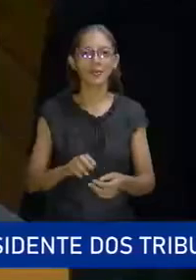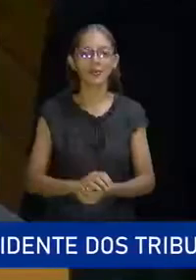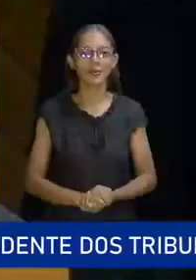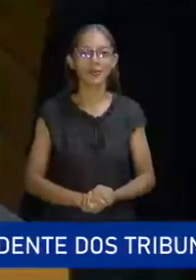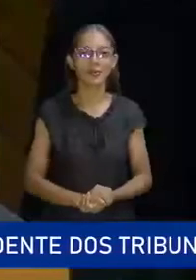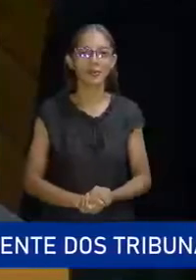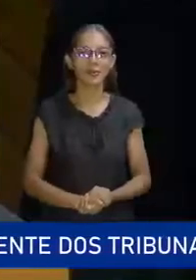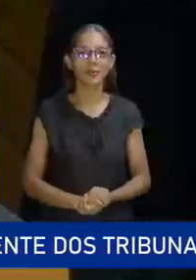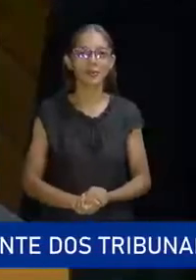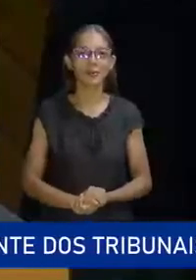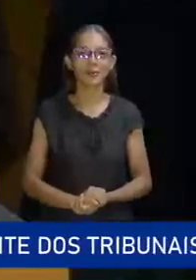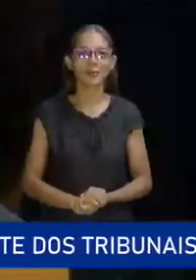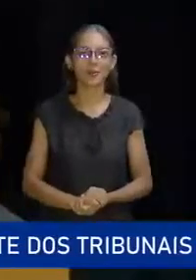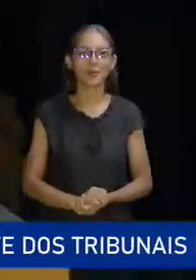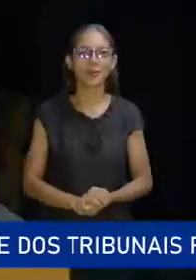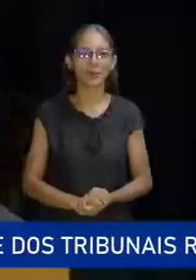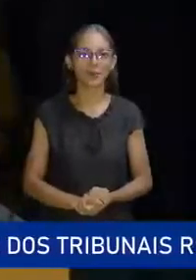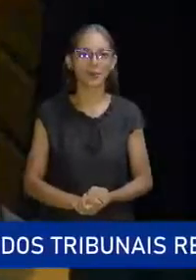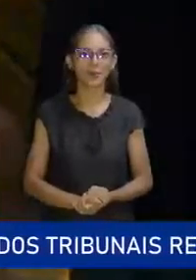Quem conhece?